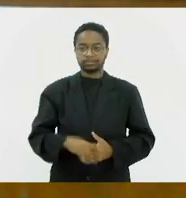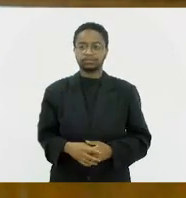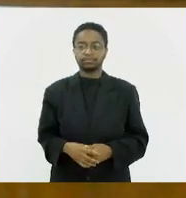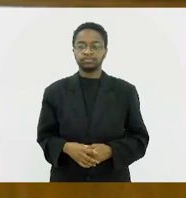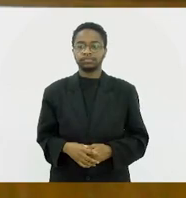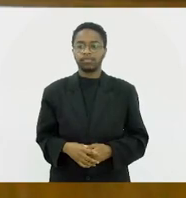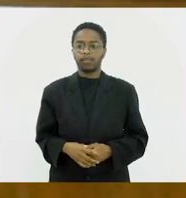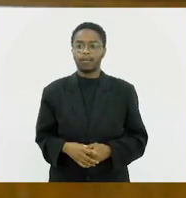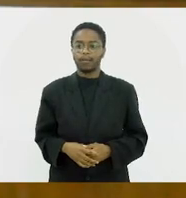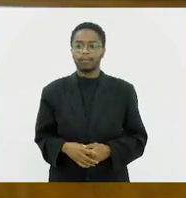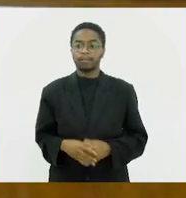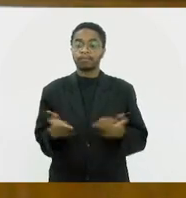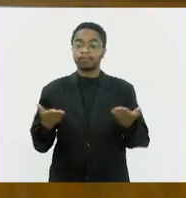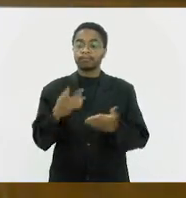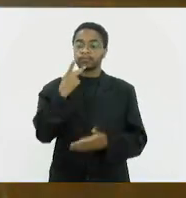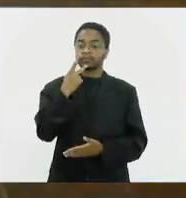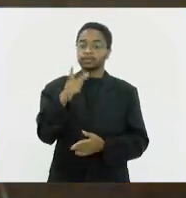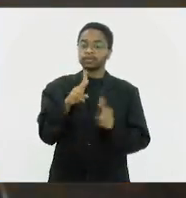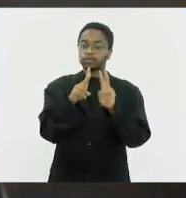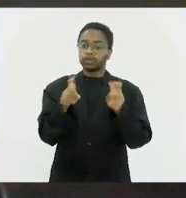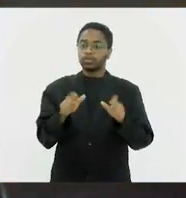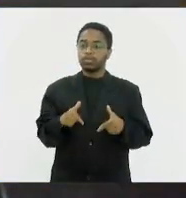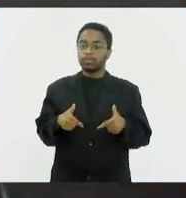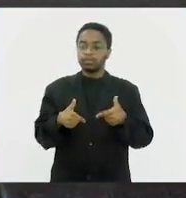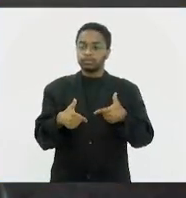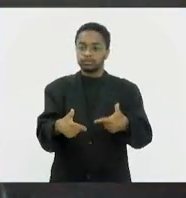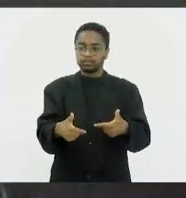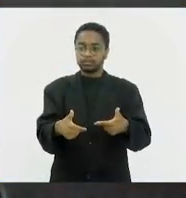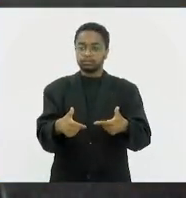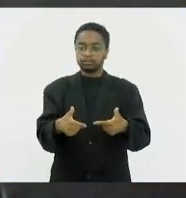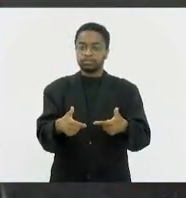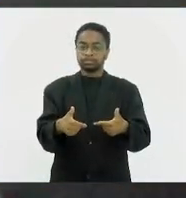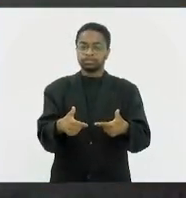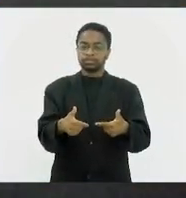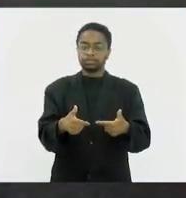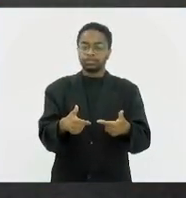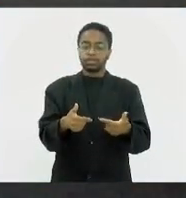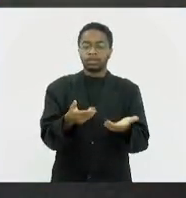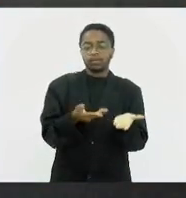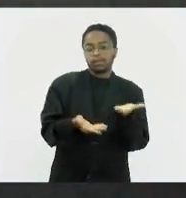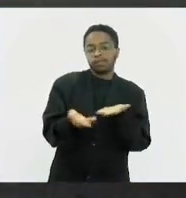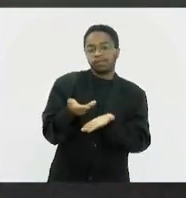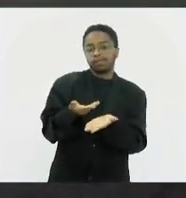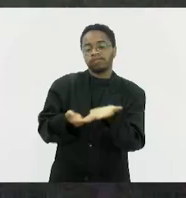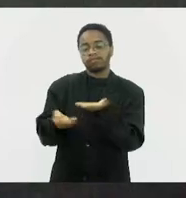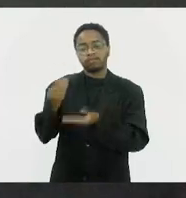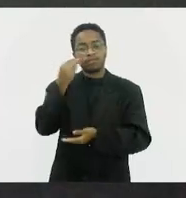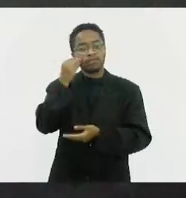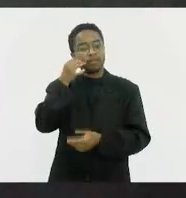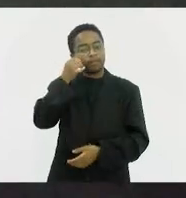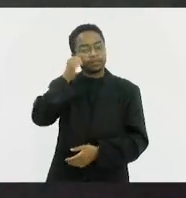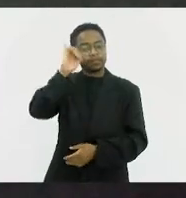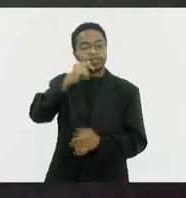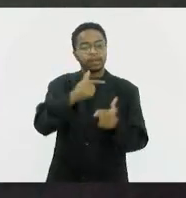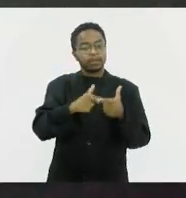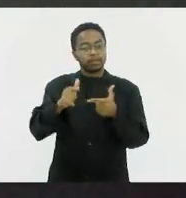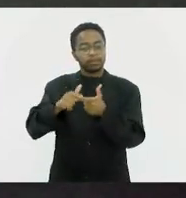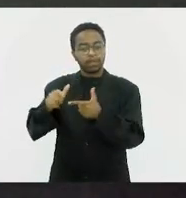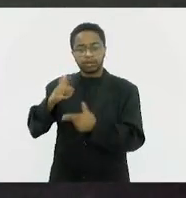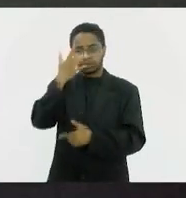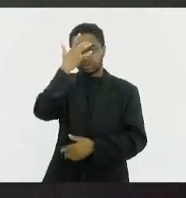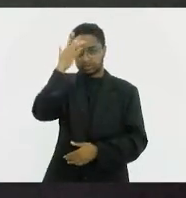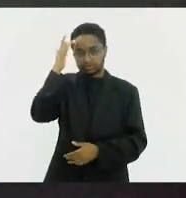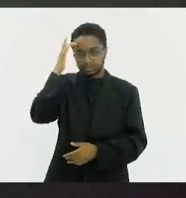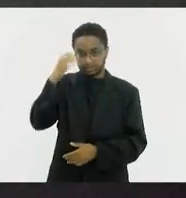Para falar sobre as ações intersetoriais articuladas para a prevenção de problemas de saúde mental